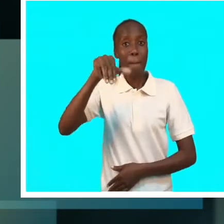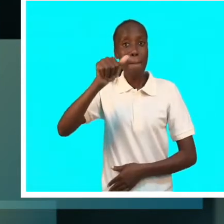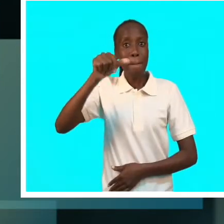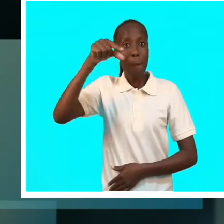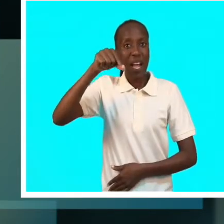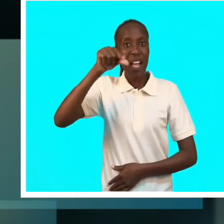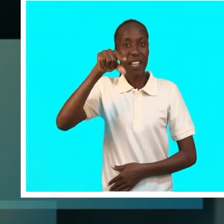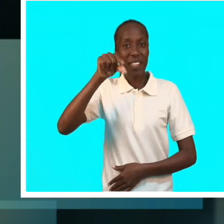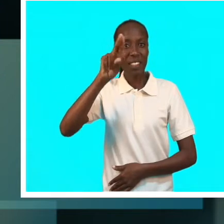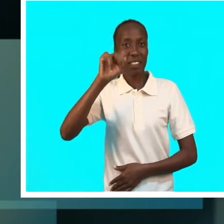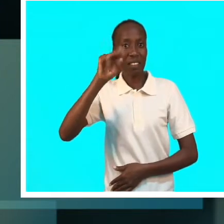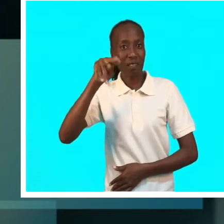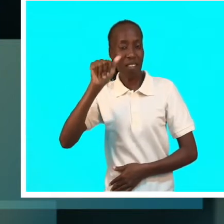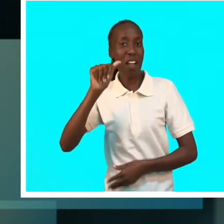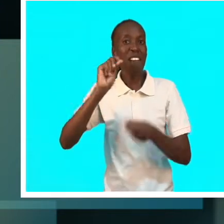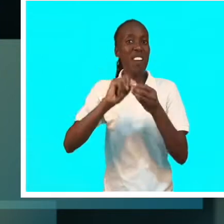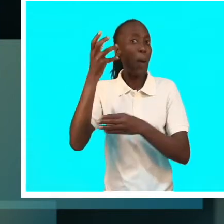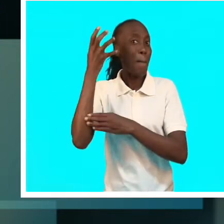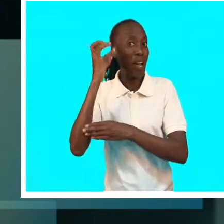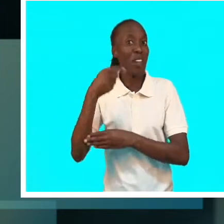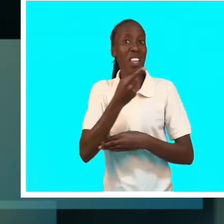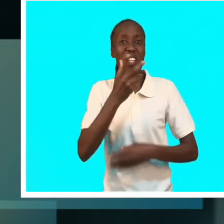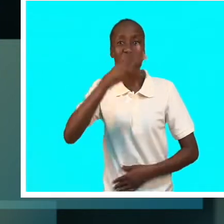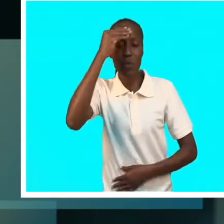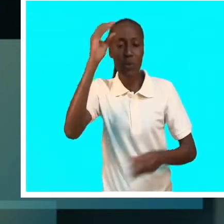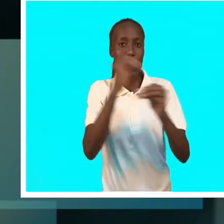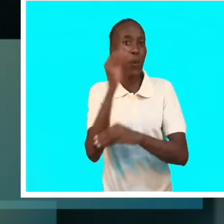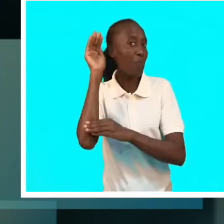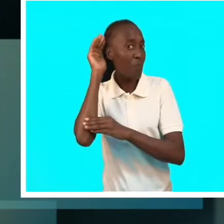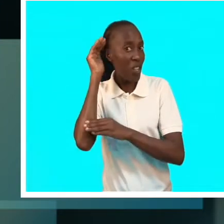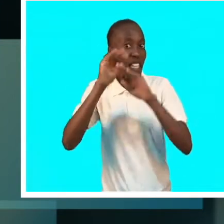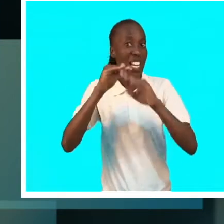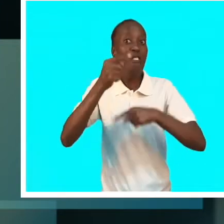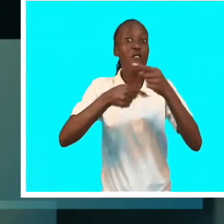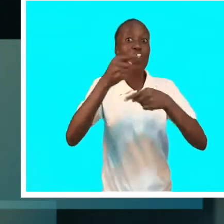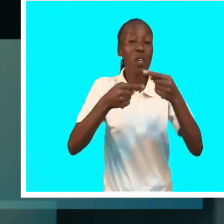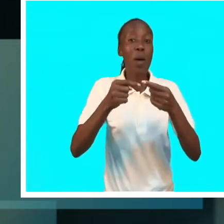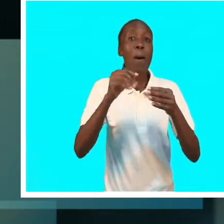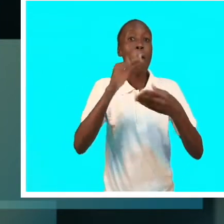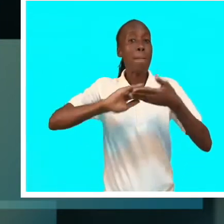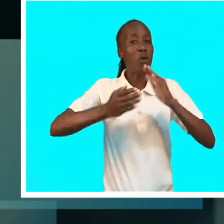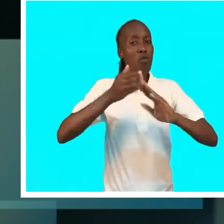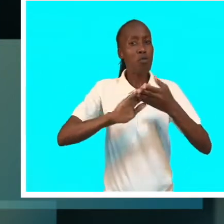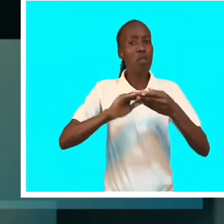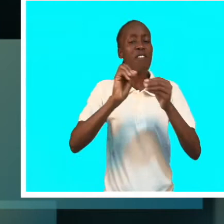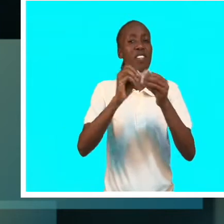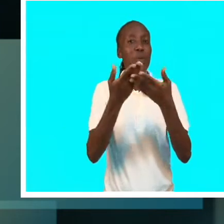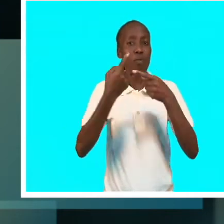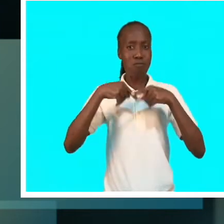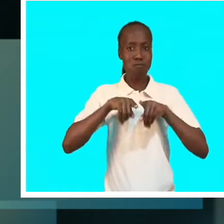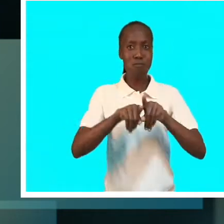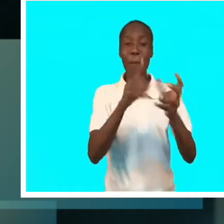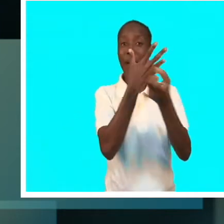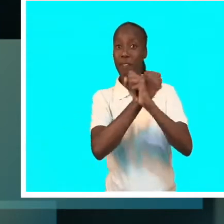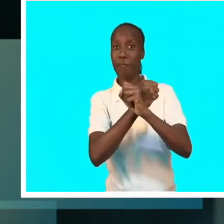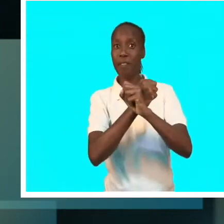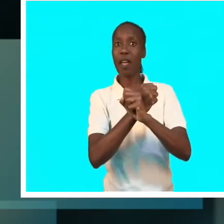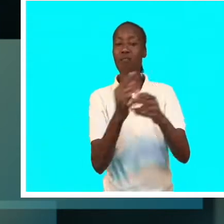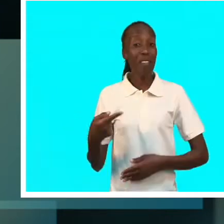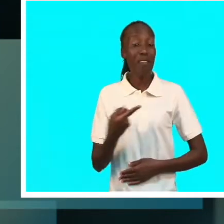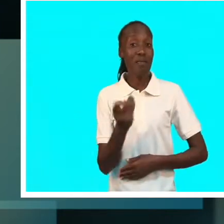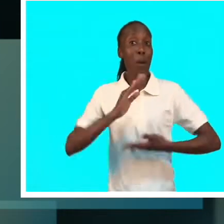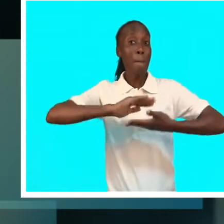fazem barulho, eles podem até não perceber que a máquina está em funcionamento. Então, o docente deve dar muito acompanhamento, que é para evitar